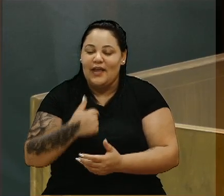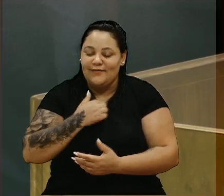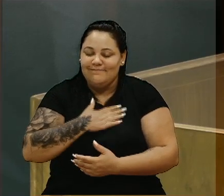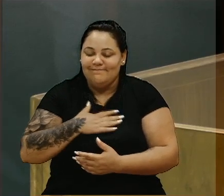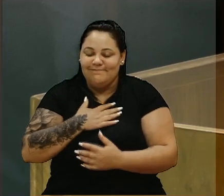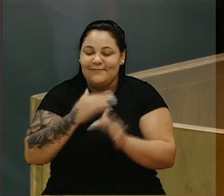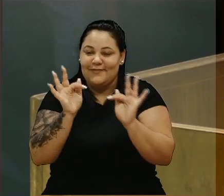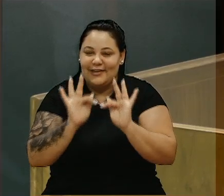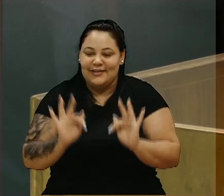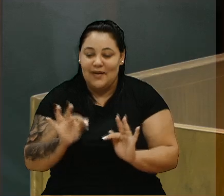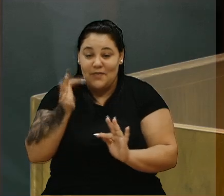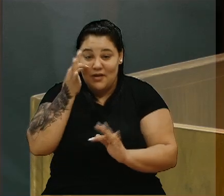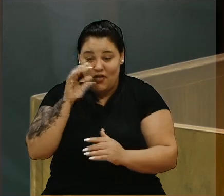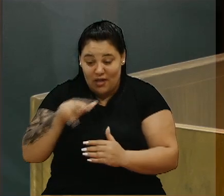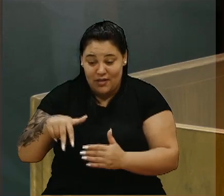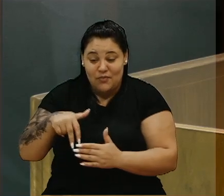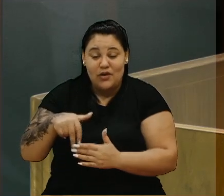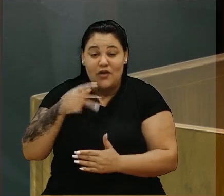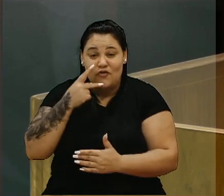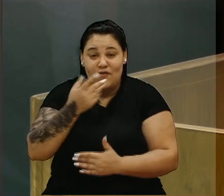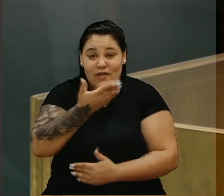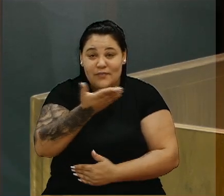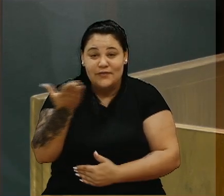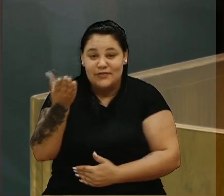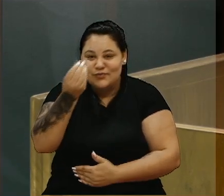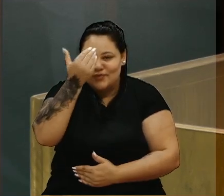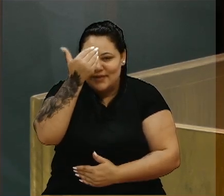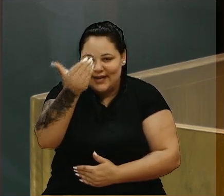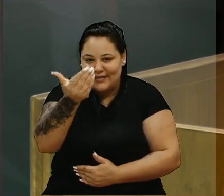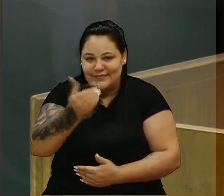estar aqui falando para todos vocês. Muito obrigado.